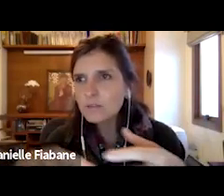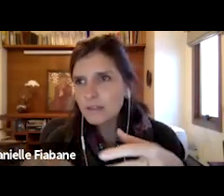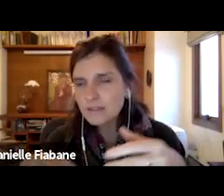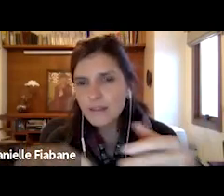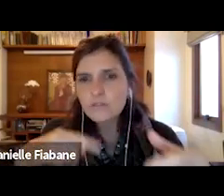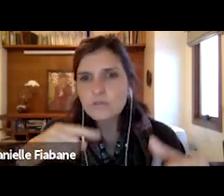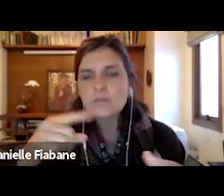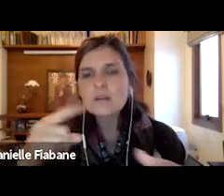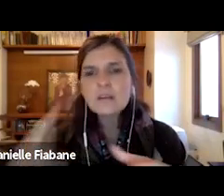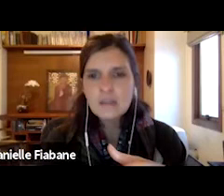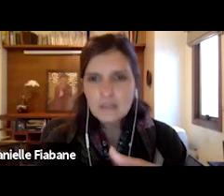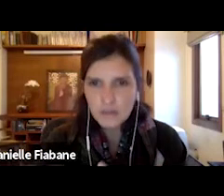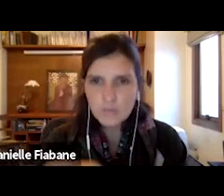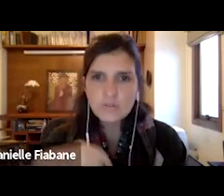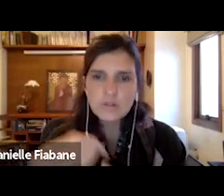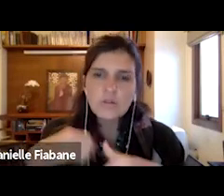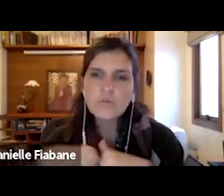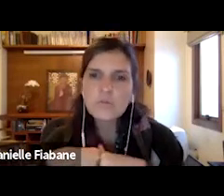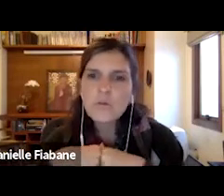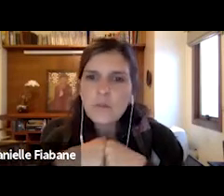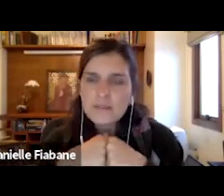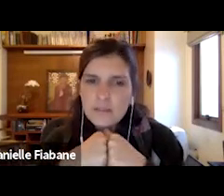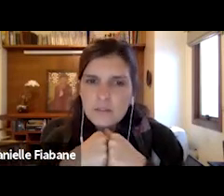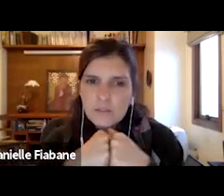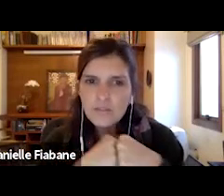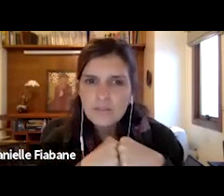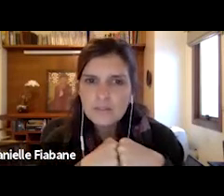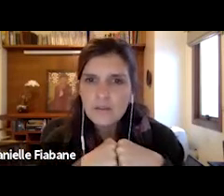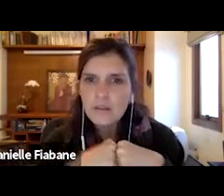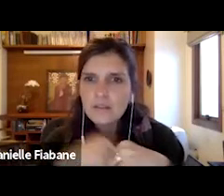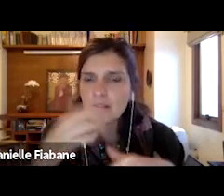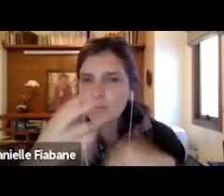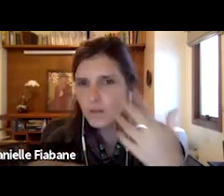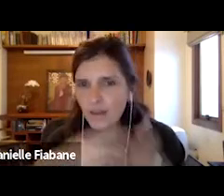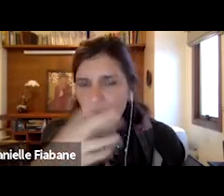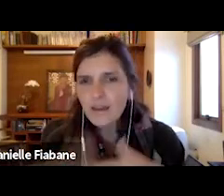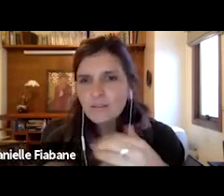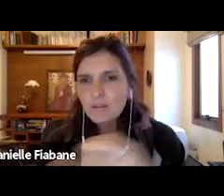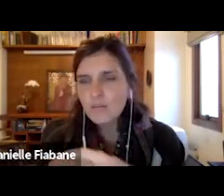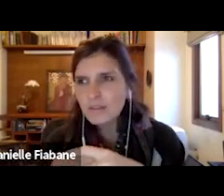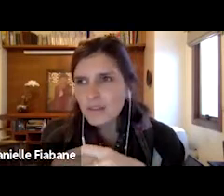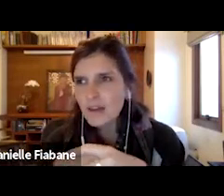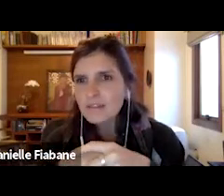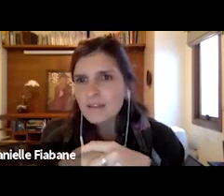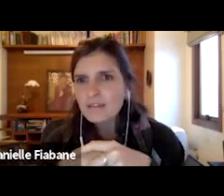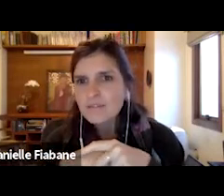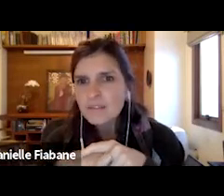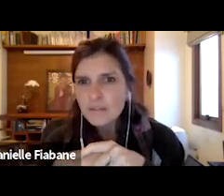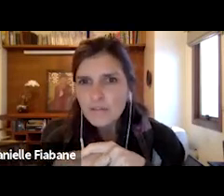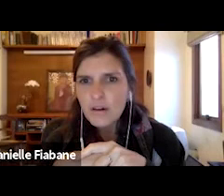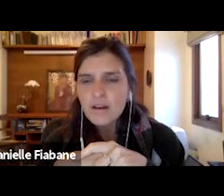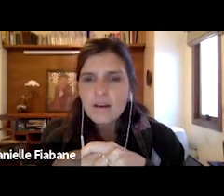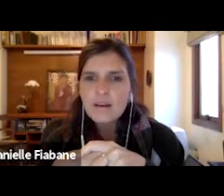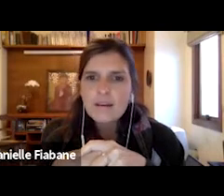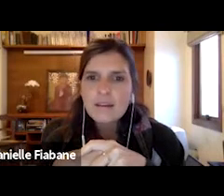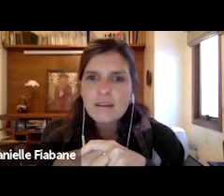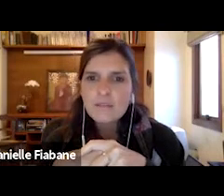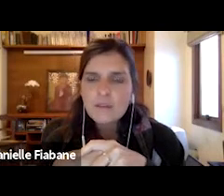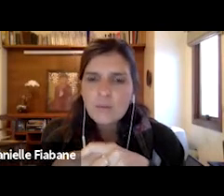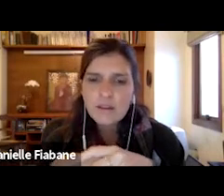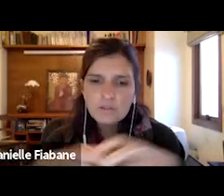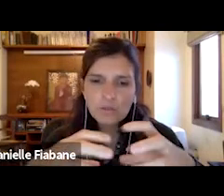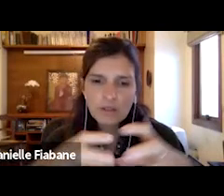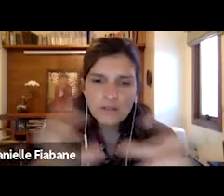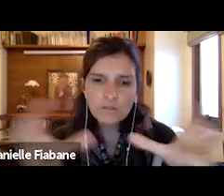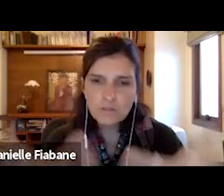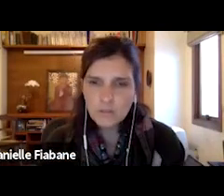articulado, estratégico, que tem uma agenda comum como essa que a gente está fazendo aqui, sempre retroalimentada e viva. Enfim, como